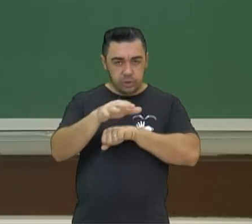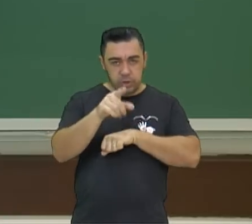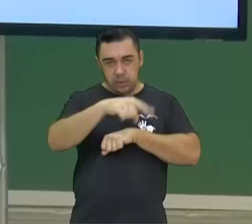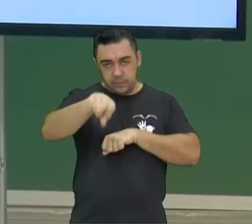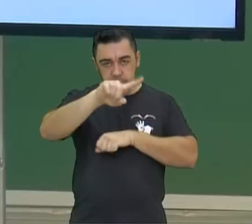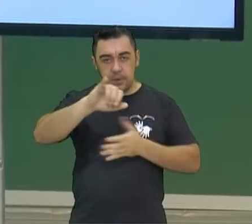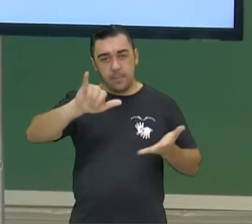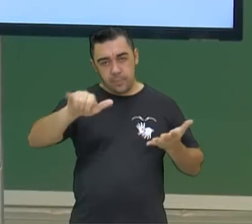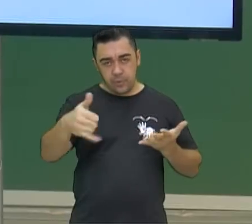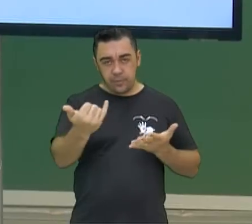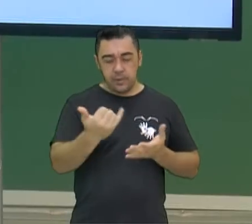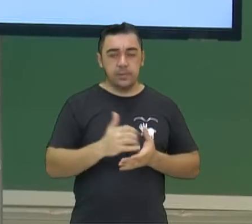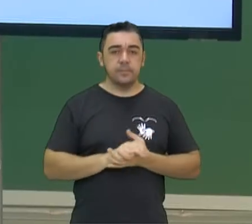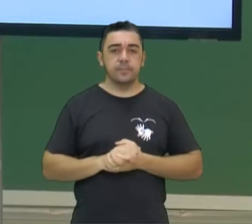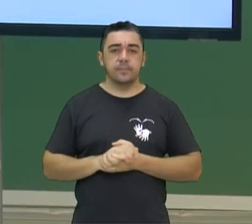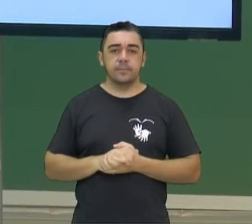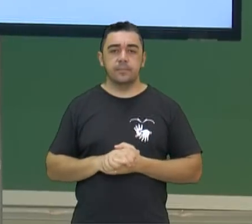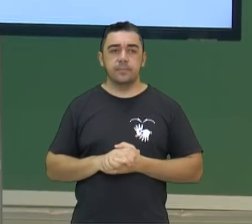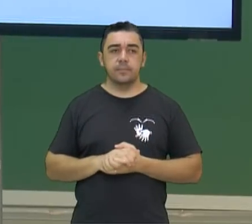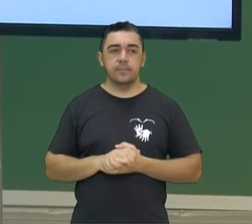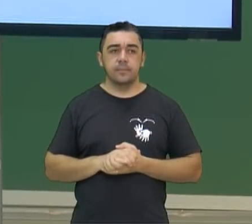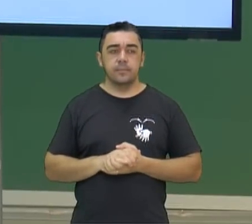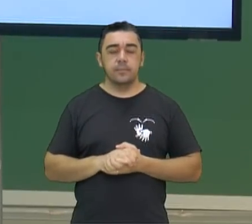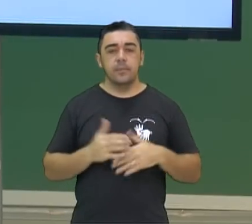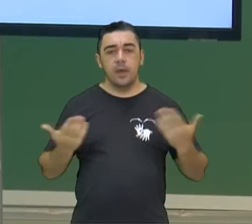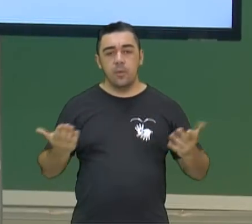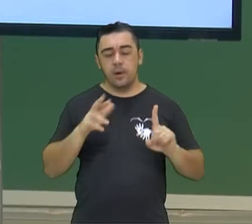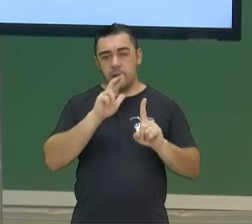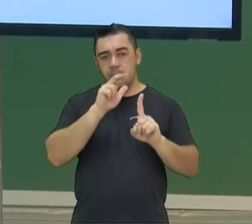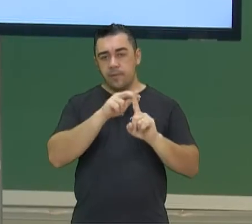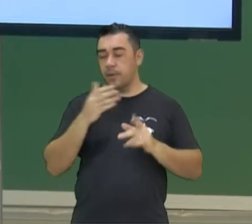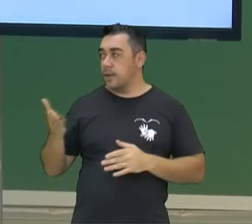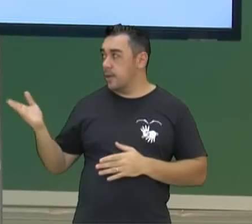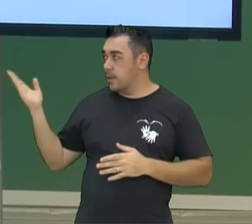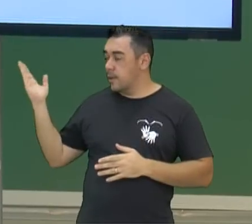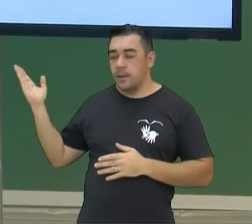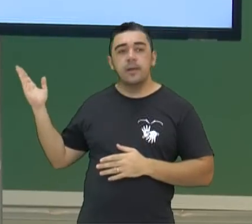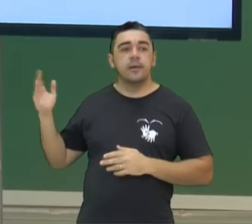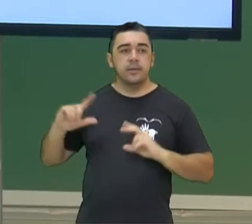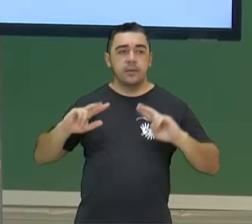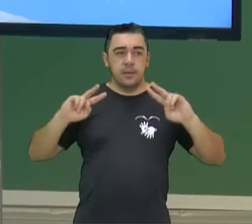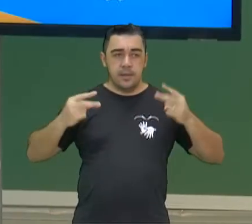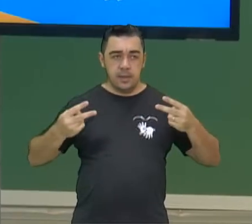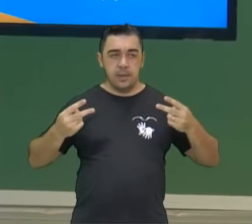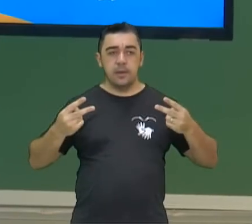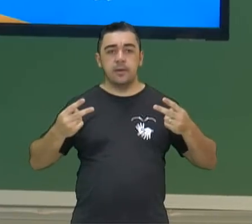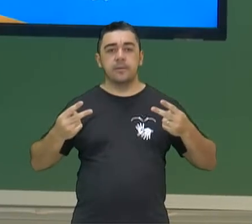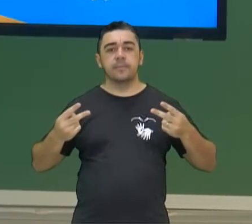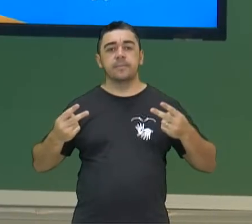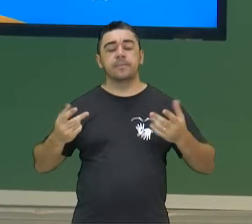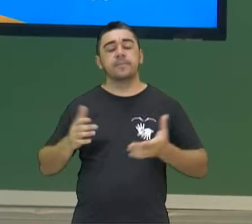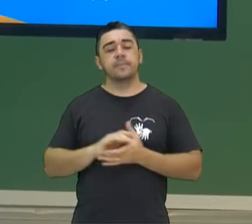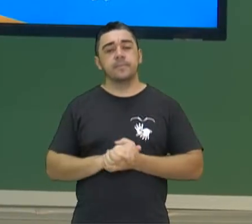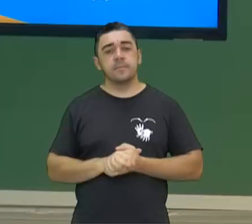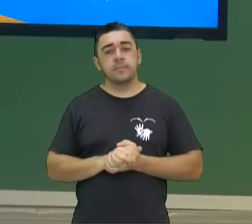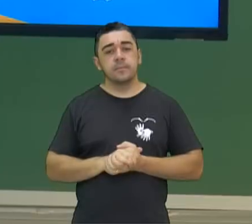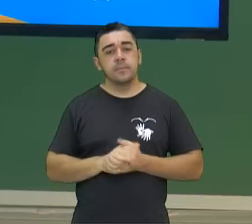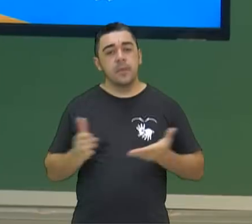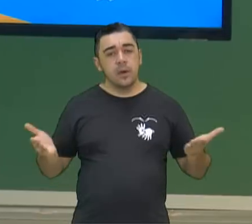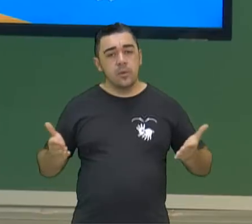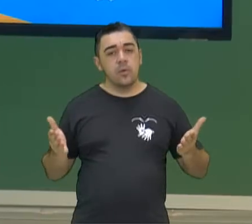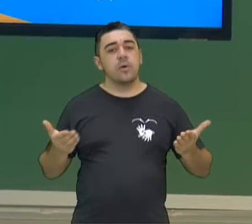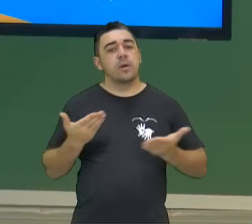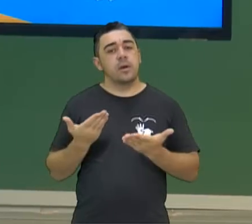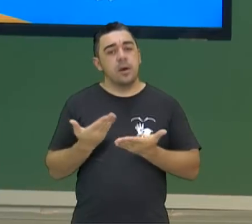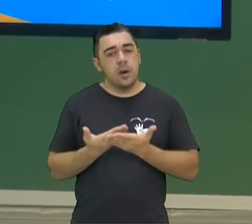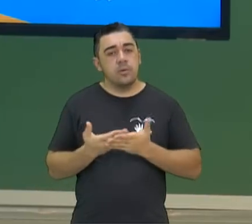vocês aproveitem, né? E na sequência, algumas informações, onde a prof tirou as imagens. Nós ficamos